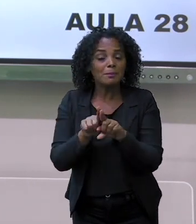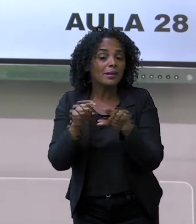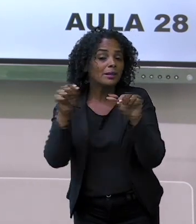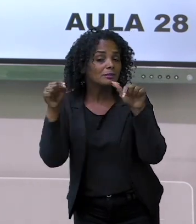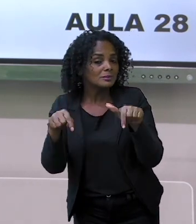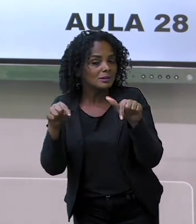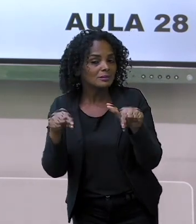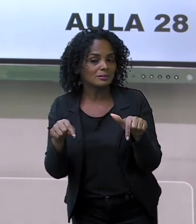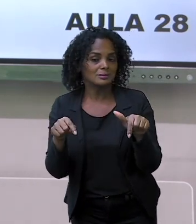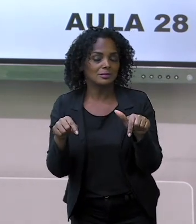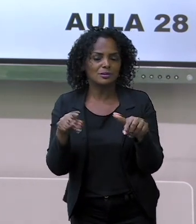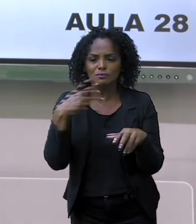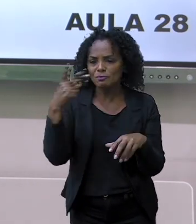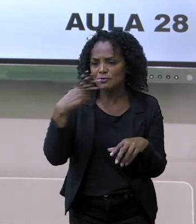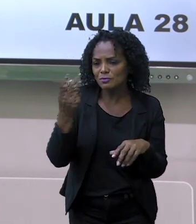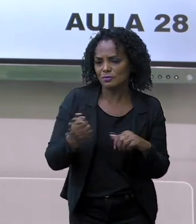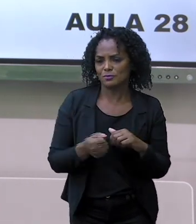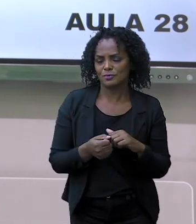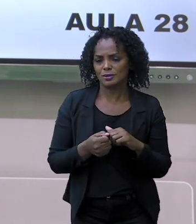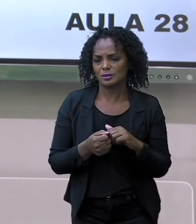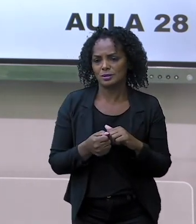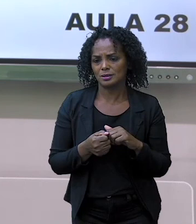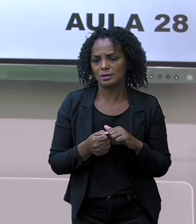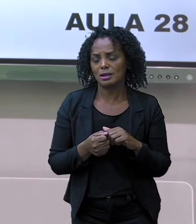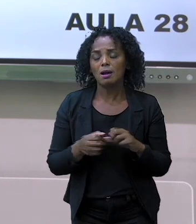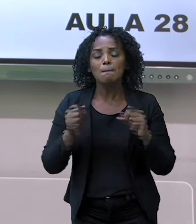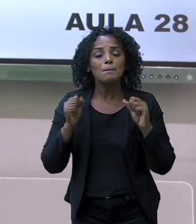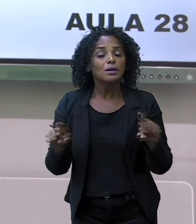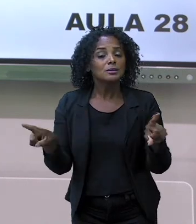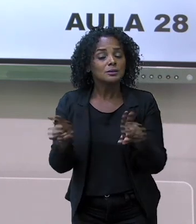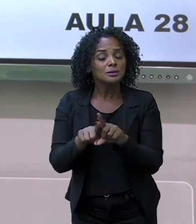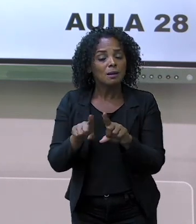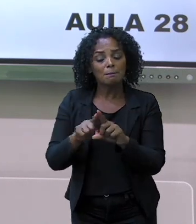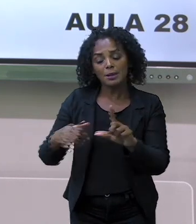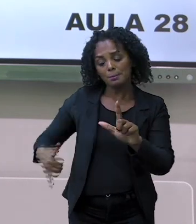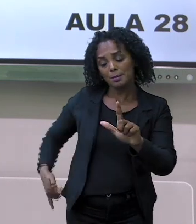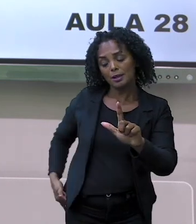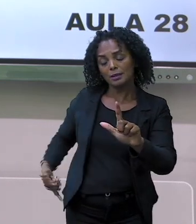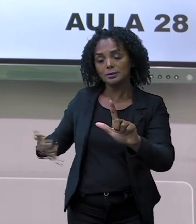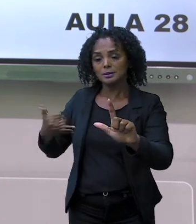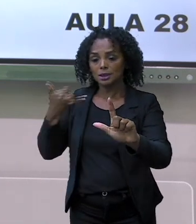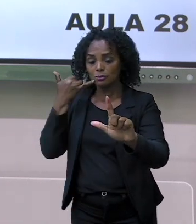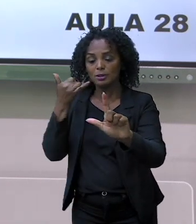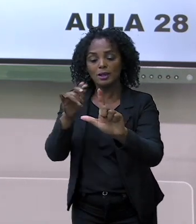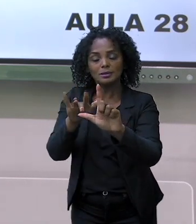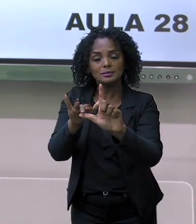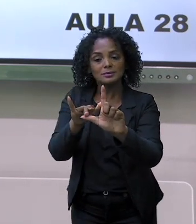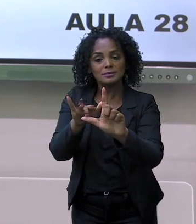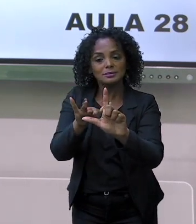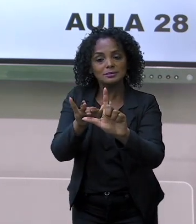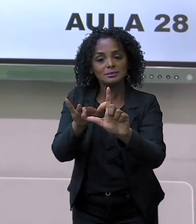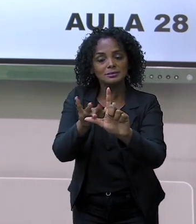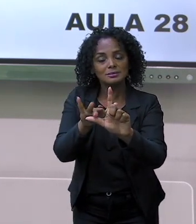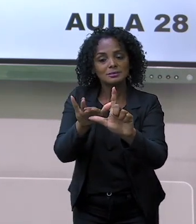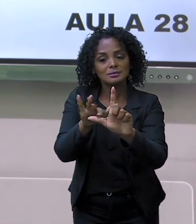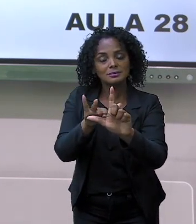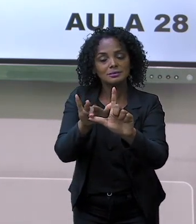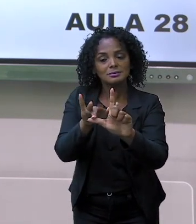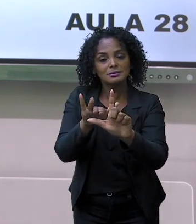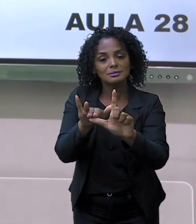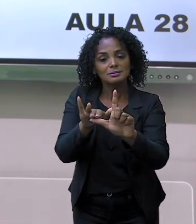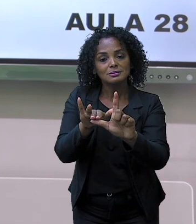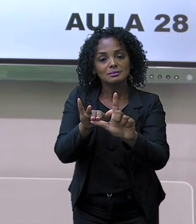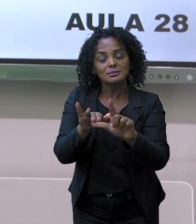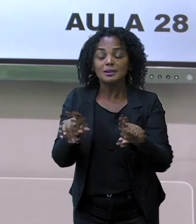Que legal. E você também pode apontar a câmera do seu celular para a imagem que aparece do lado da tela.